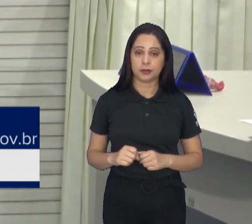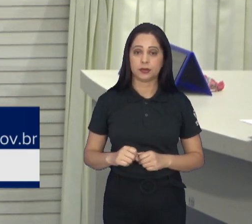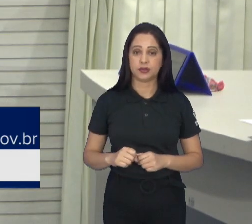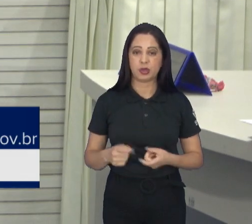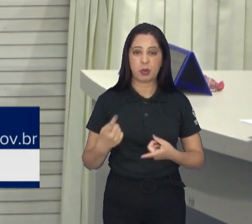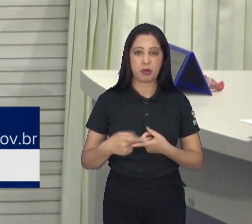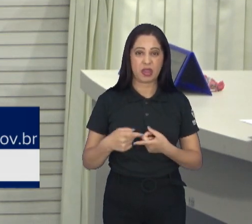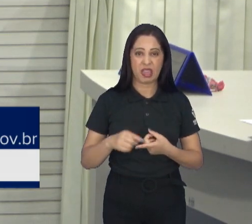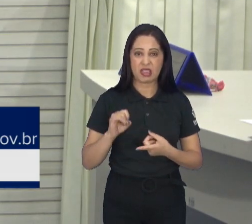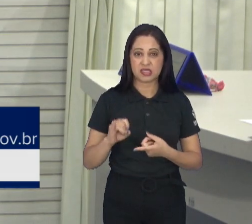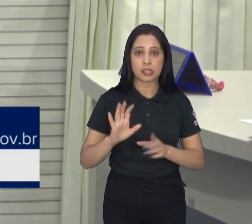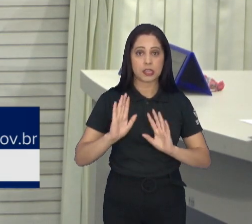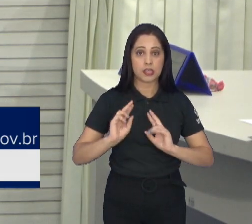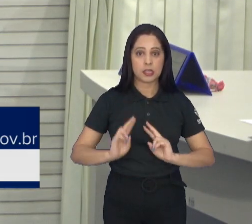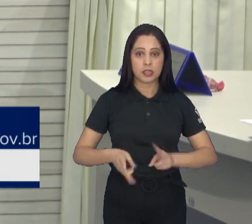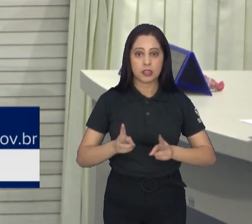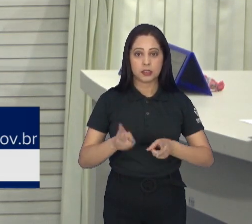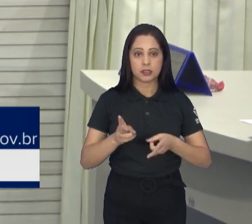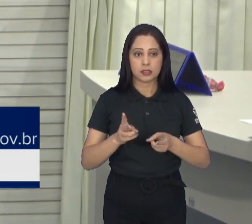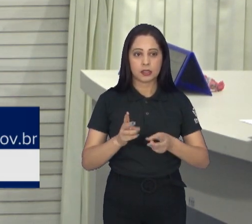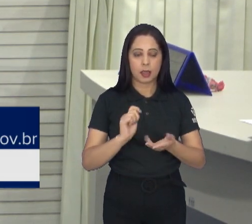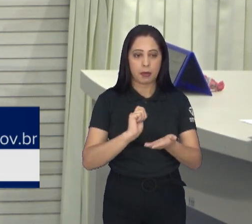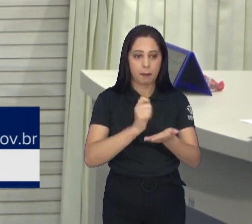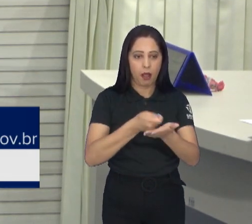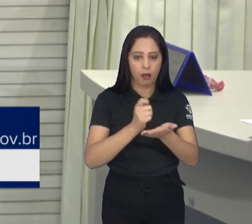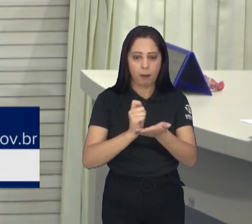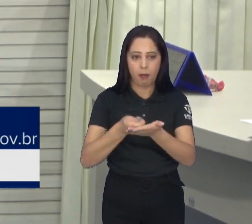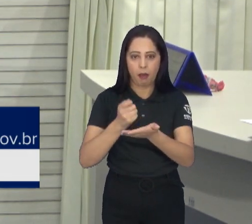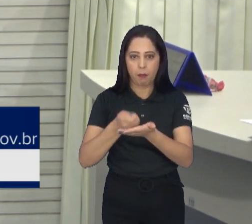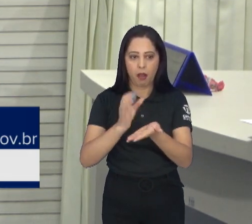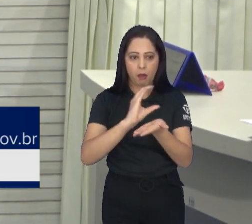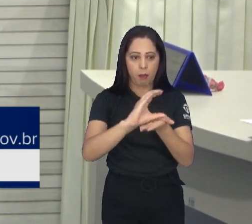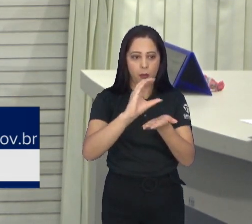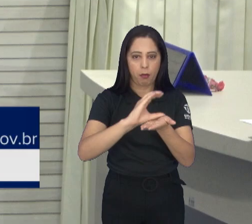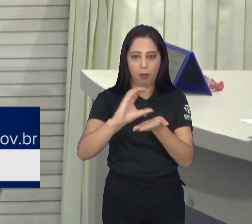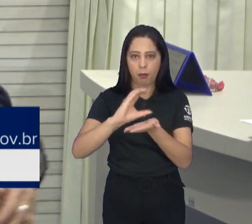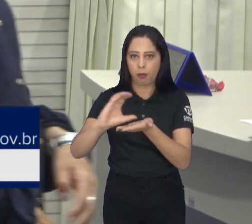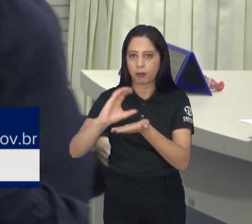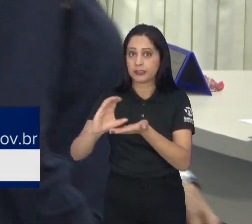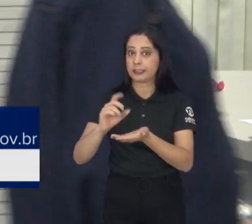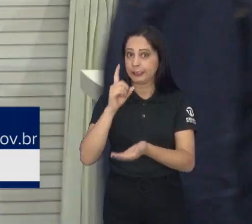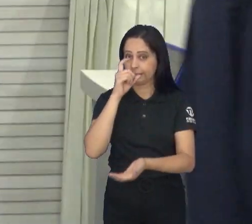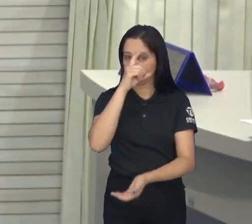Se começar a indenizar todos os ocupantes de área pública, vai ser uma bomba.